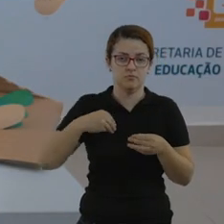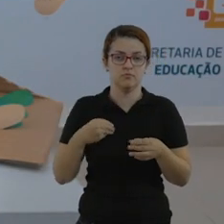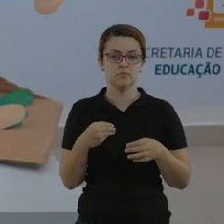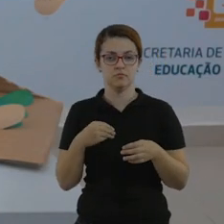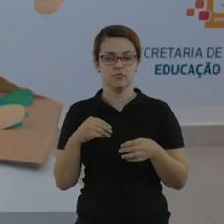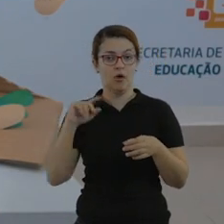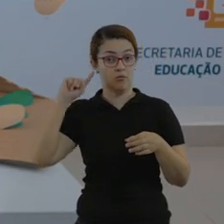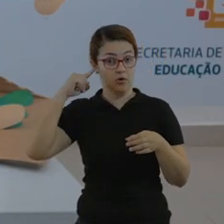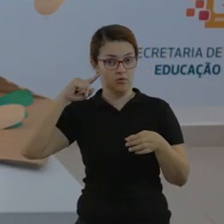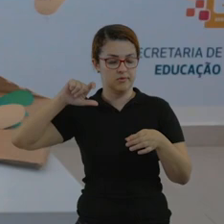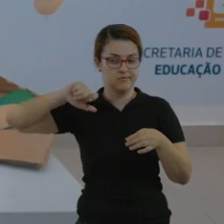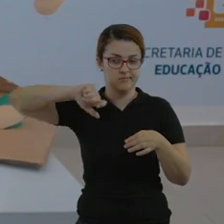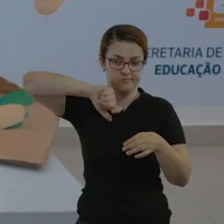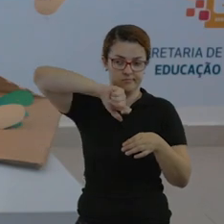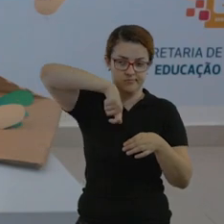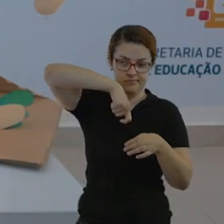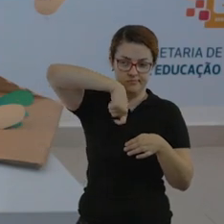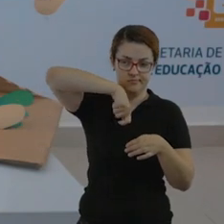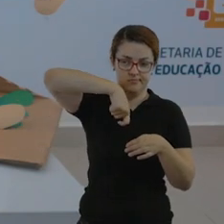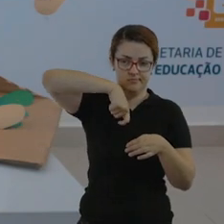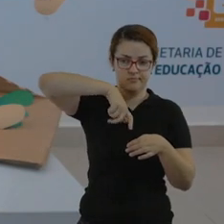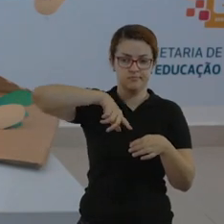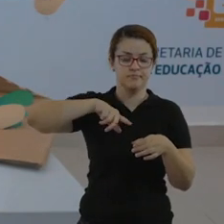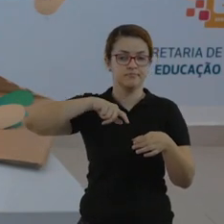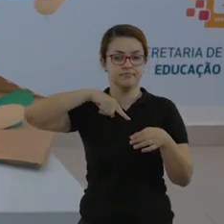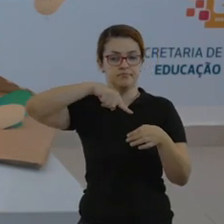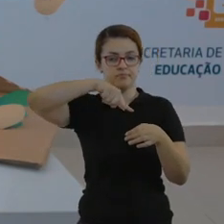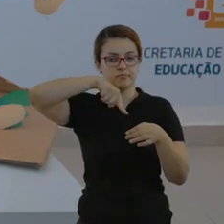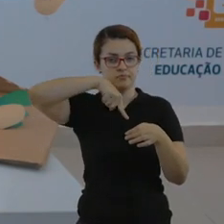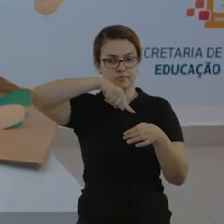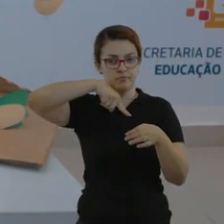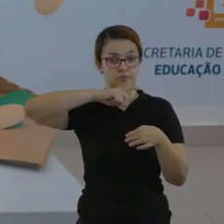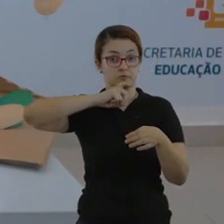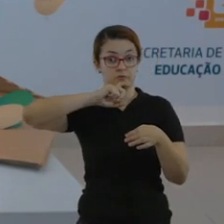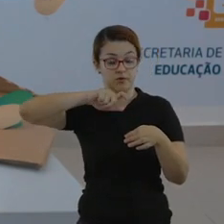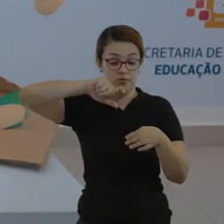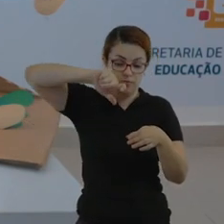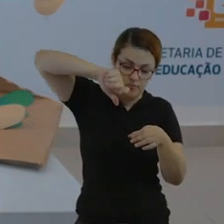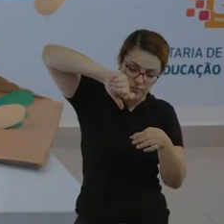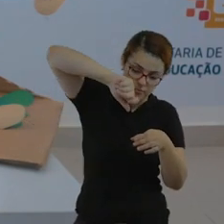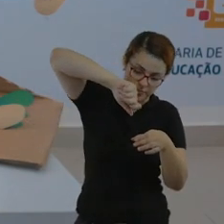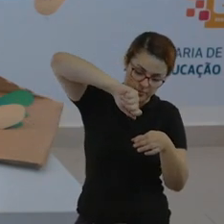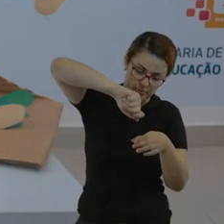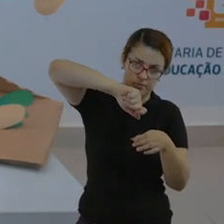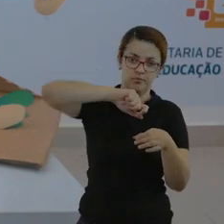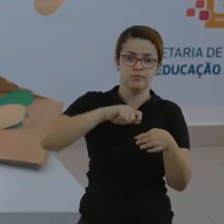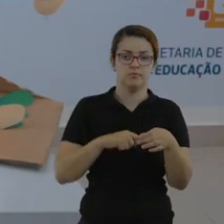pincel, vou pegar um pouco de tinta verde,